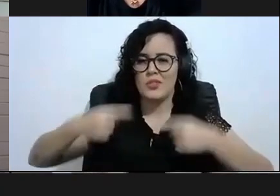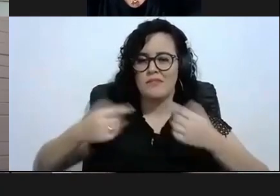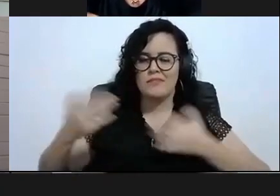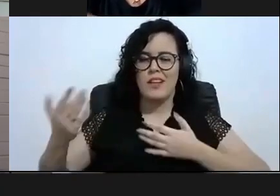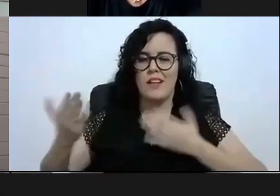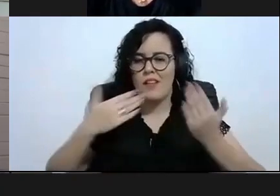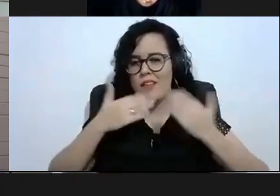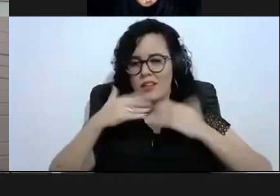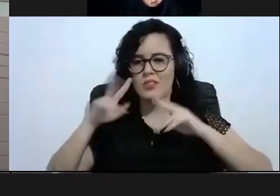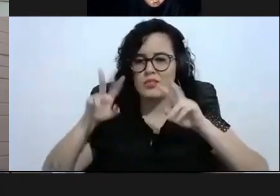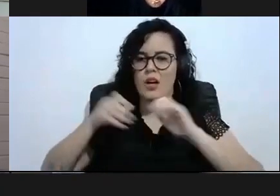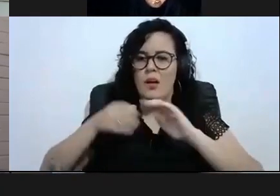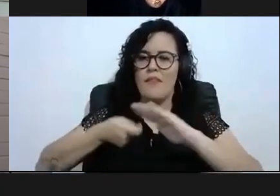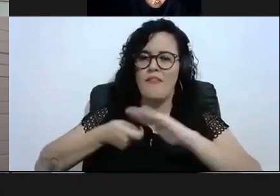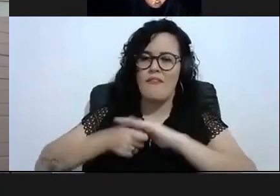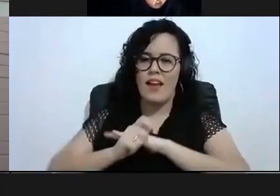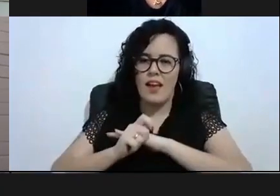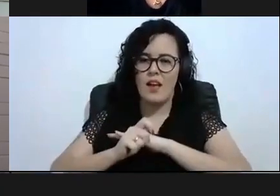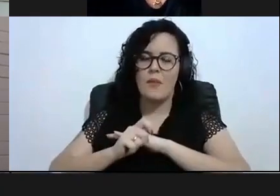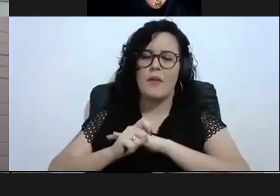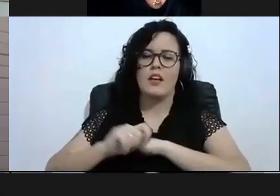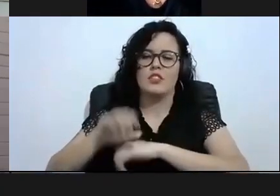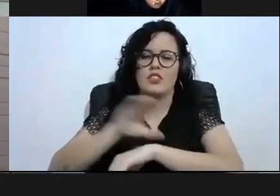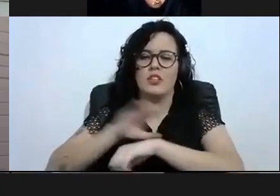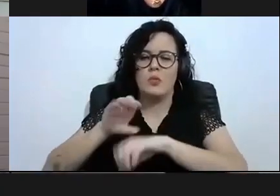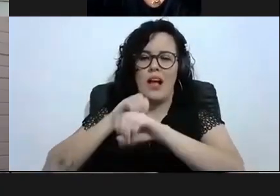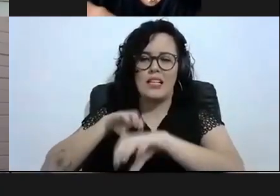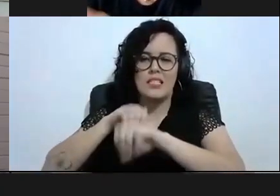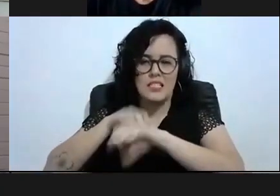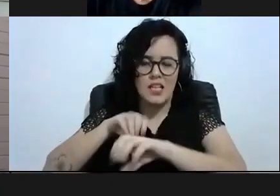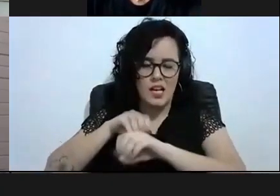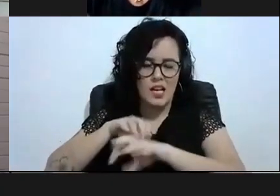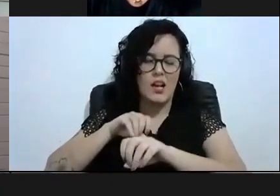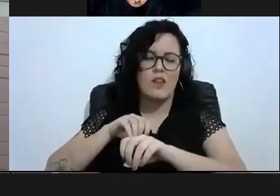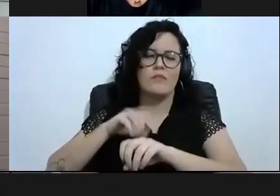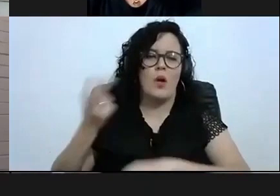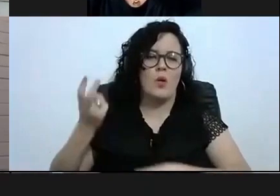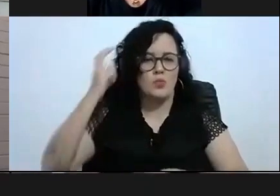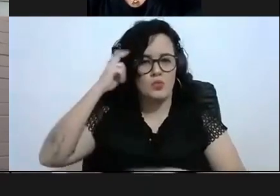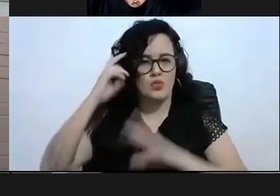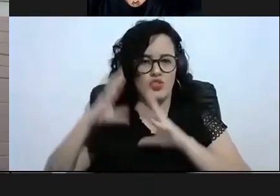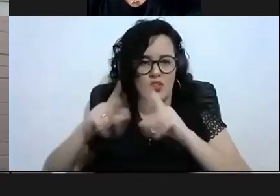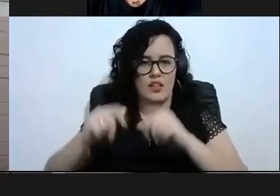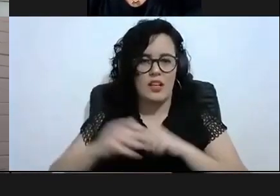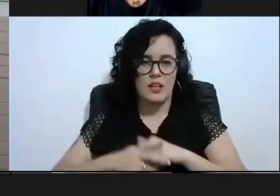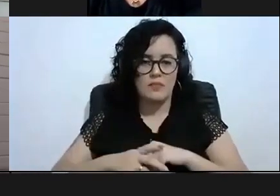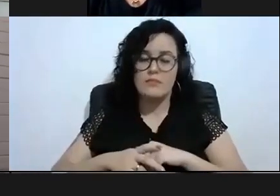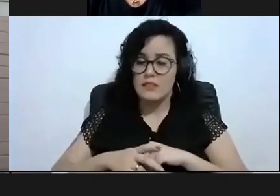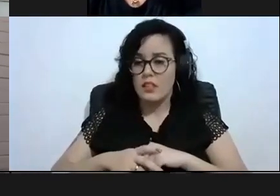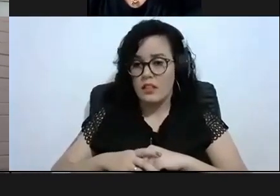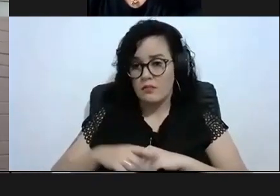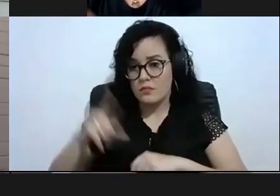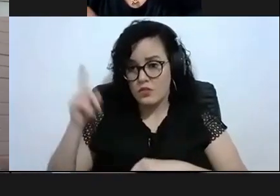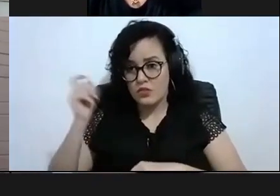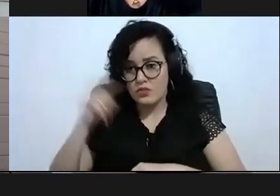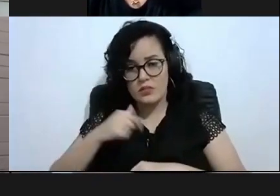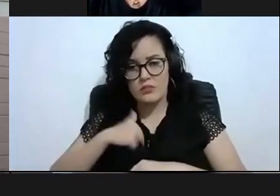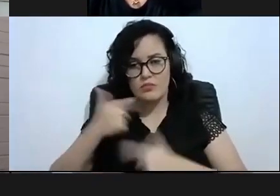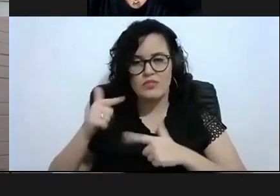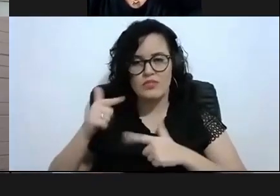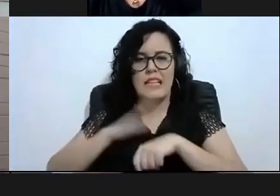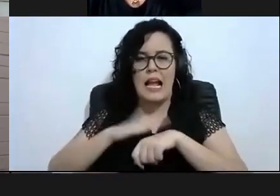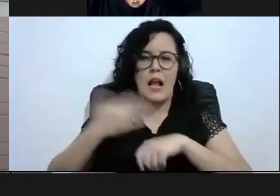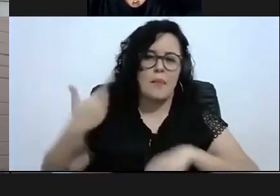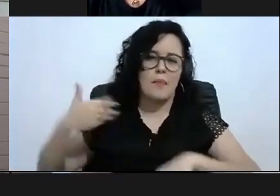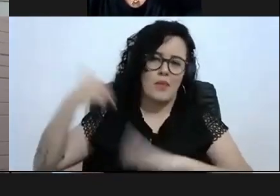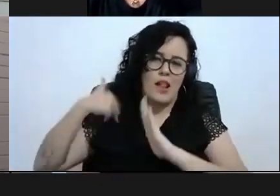para educação, para a cultura de um modo geral. E é muito engozado. Outro dia, eu não tive tempo nem de ler direito, mas